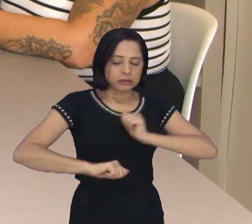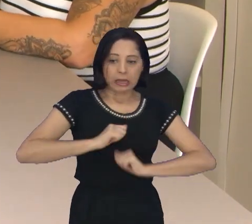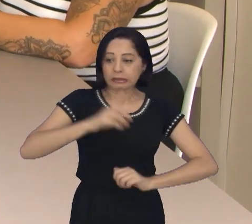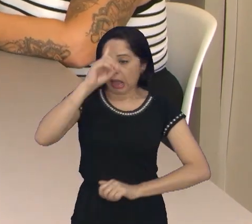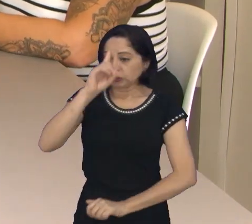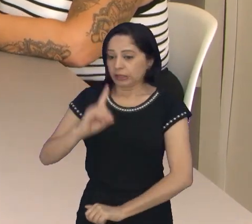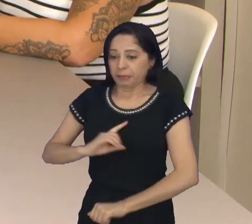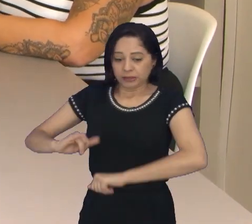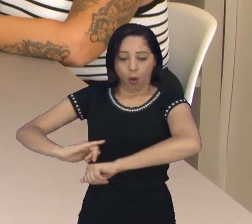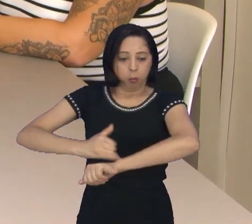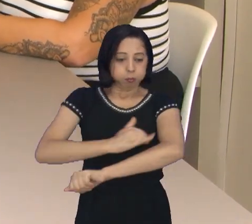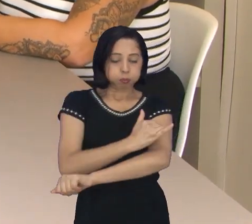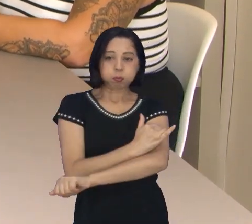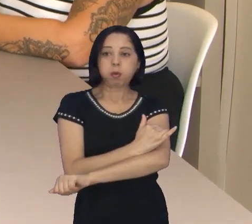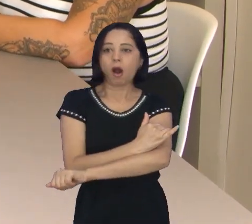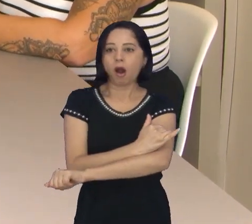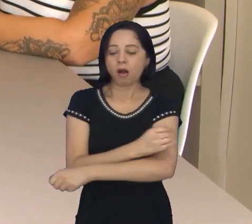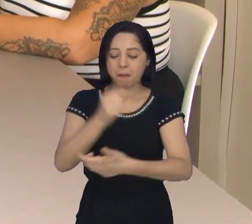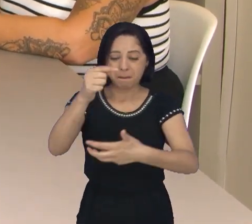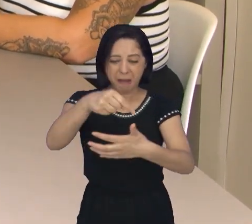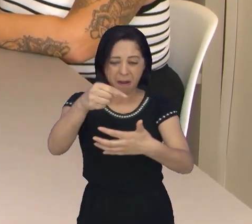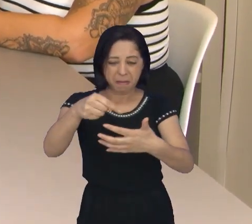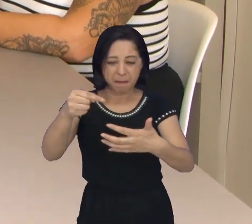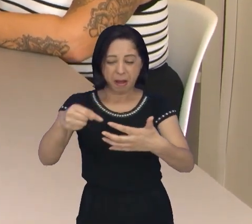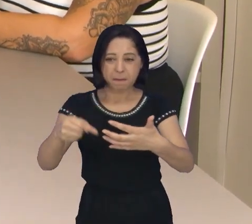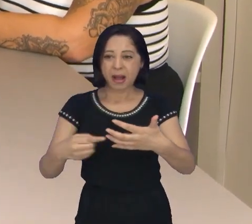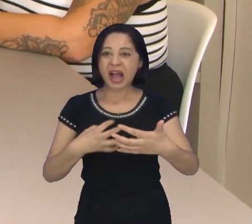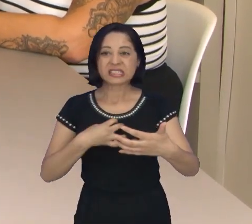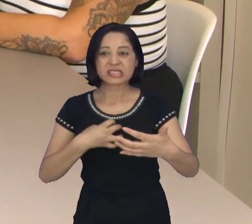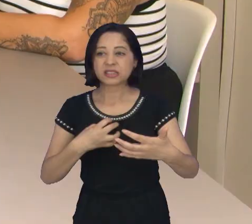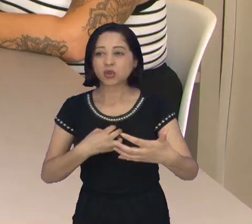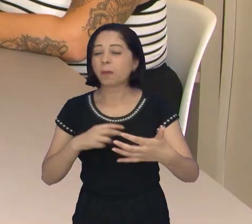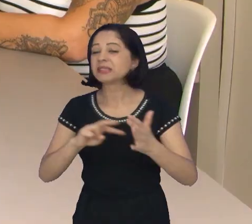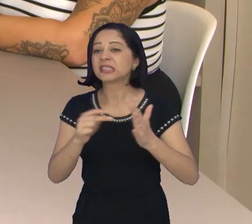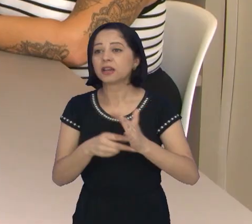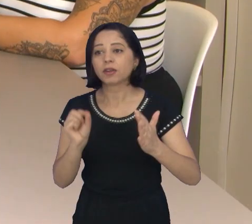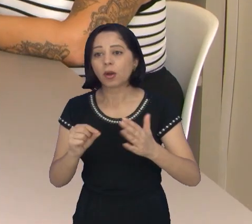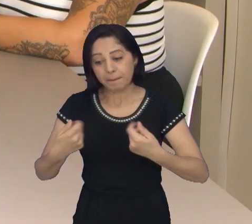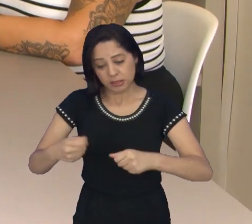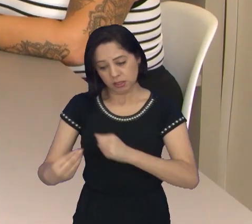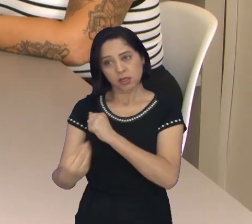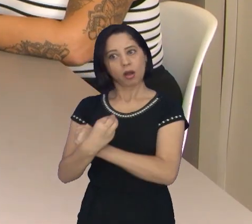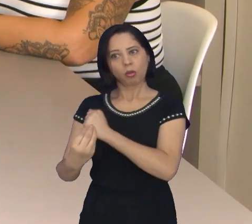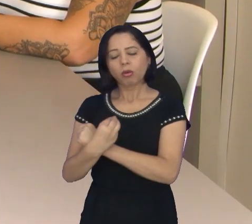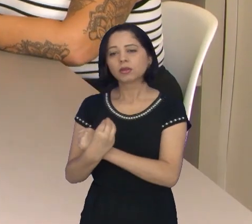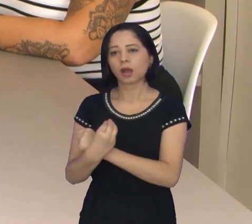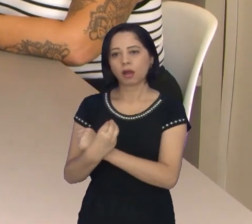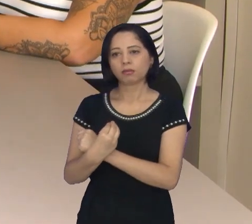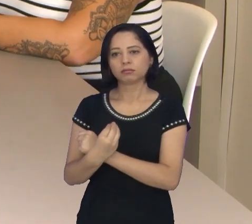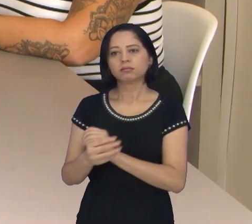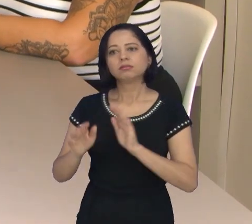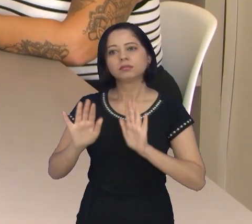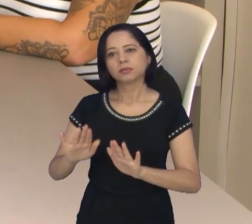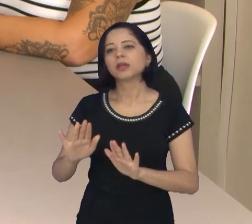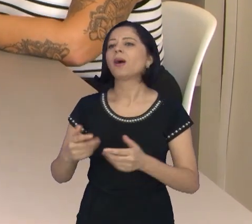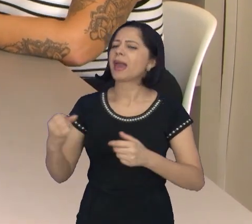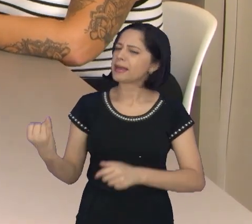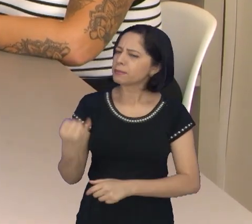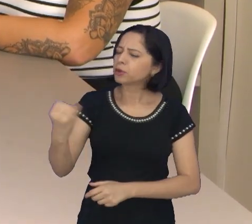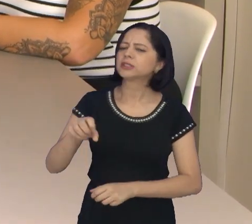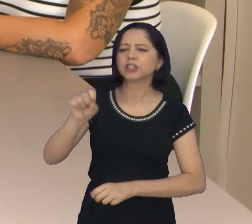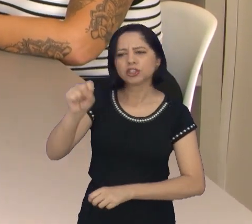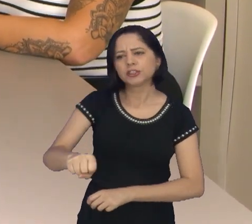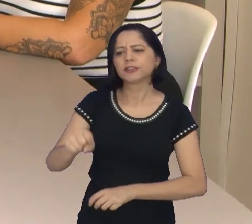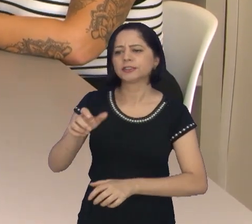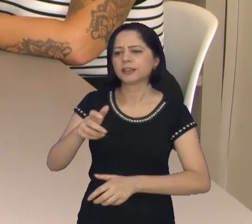a obesidade, são sintomas que o nosso corpo já está pedindo para a gente se cuidar. E é importante a gente ter essa rede de apoio, é